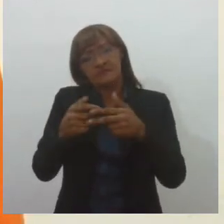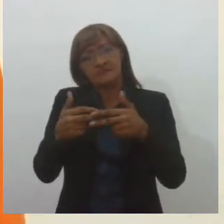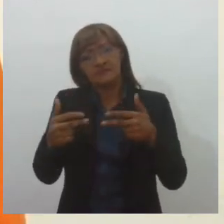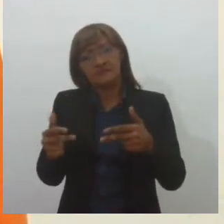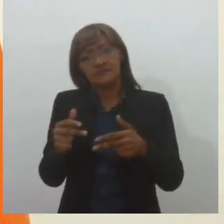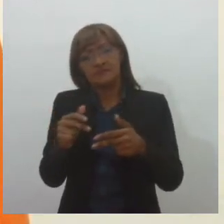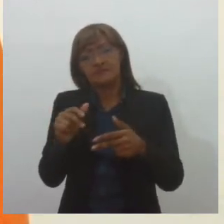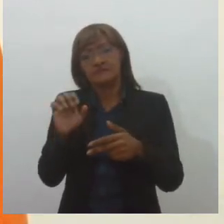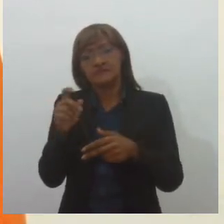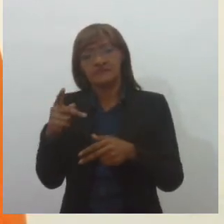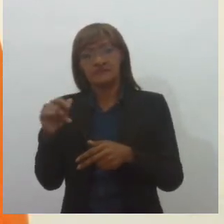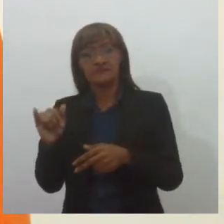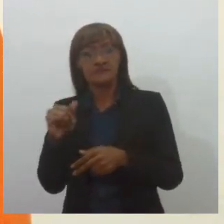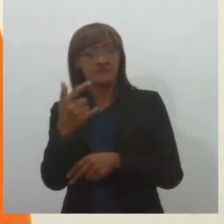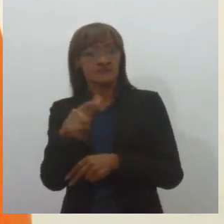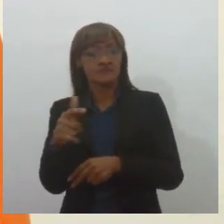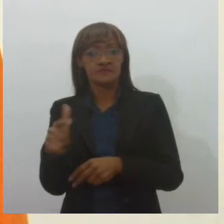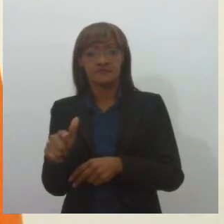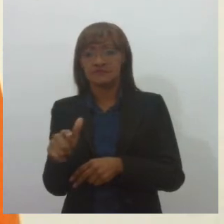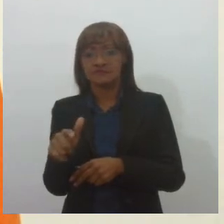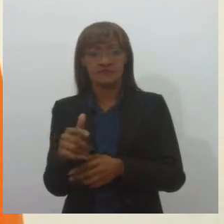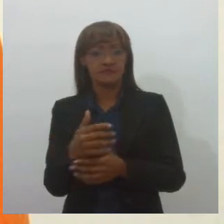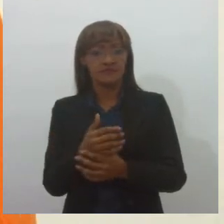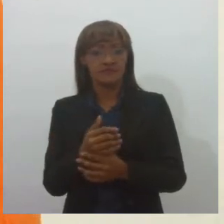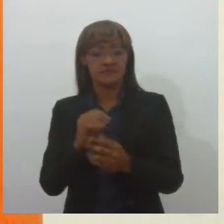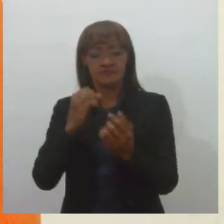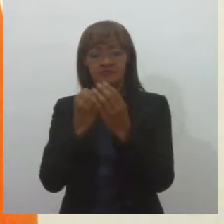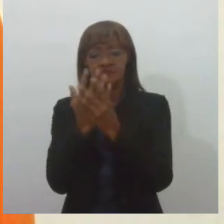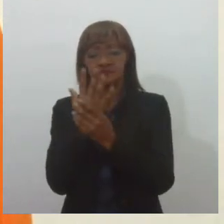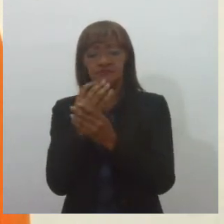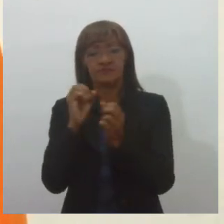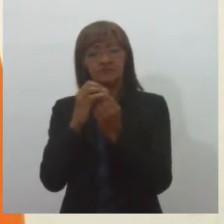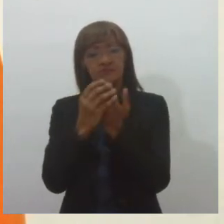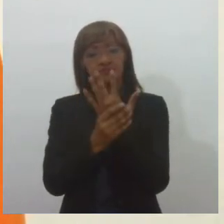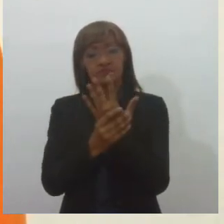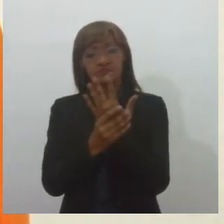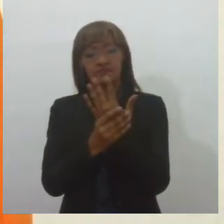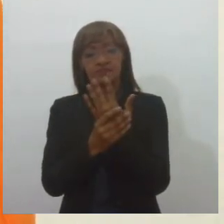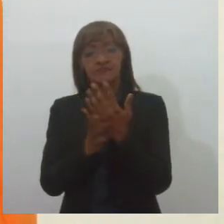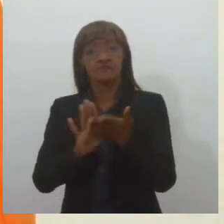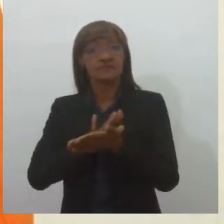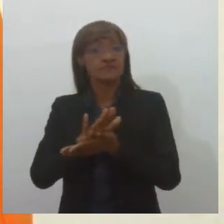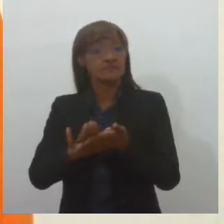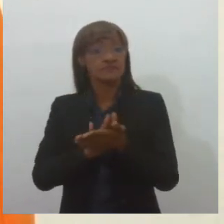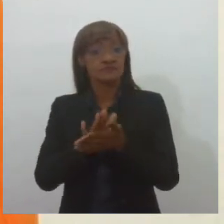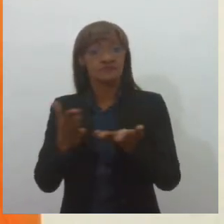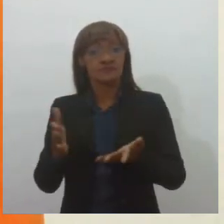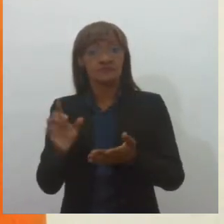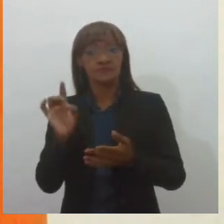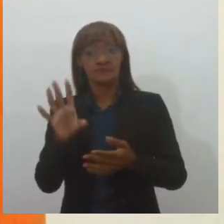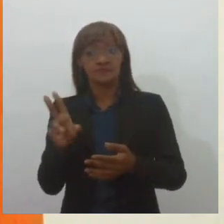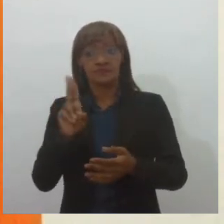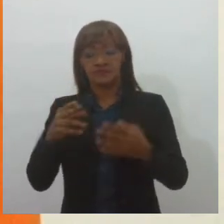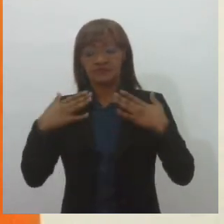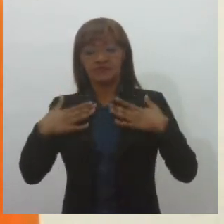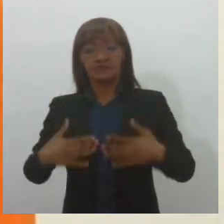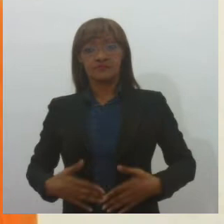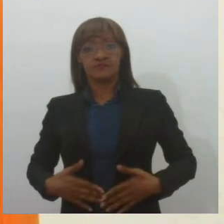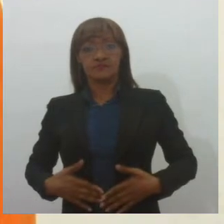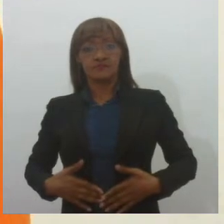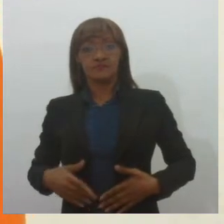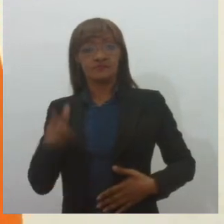gente não tem bota a gente não tem luva nós não temos não a gente só tem uma farda que ganhamos